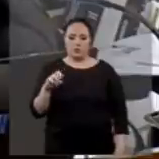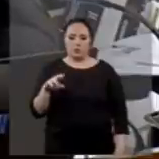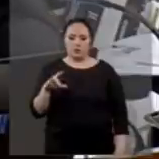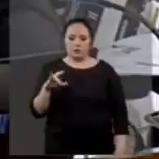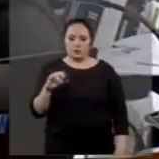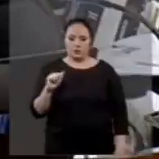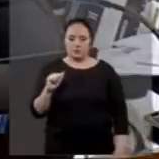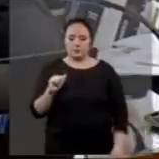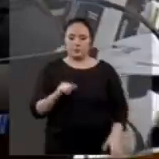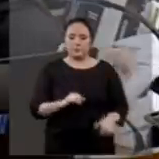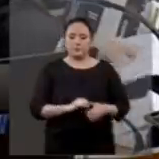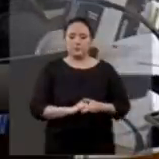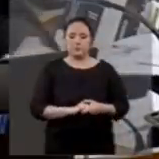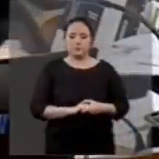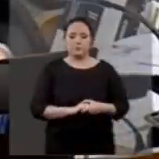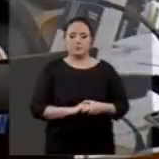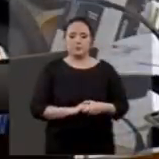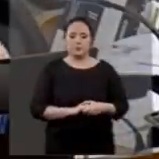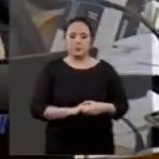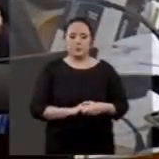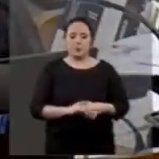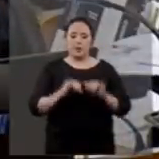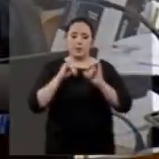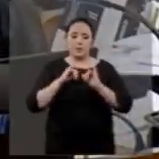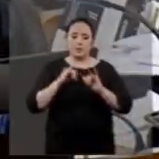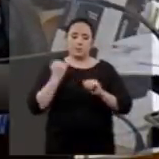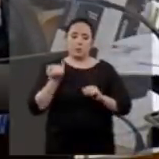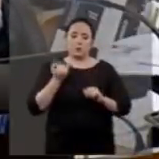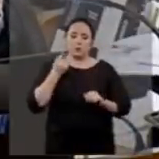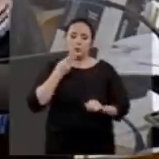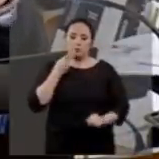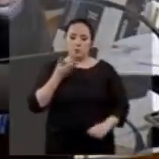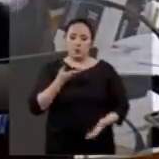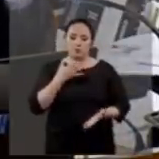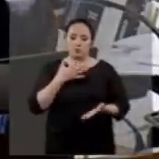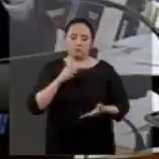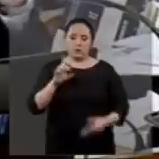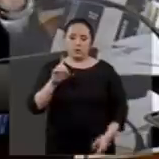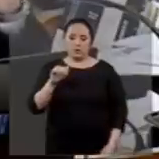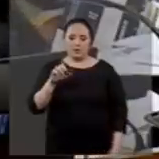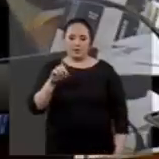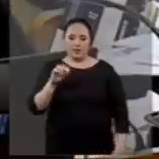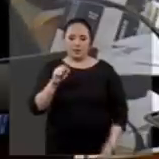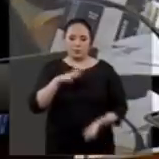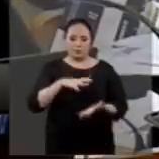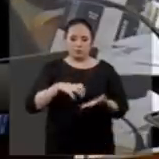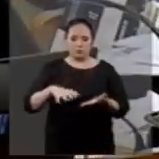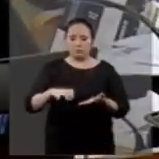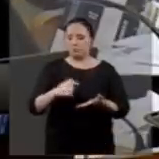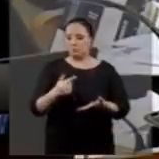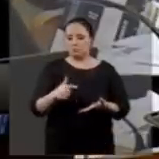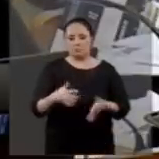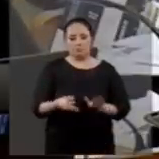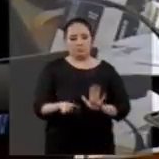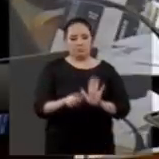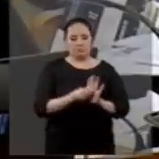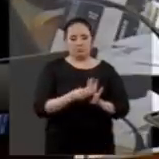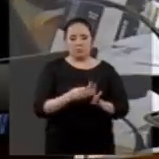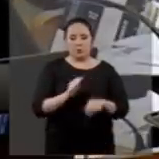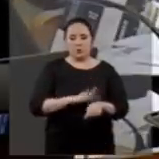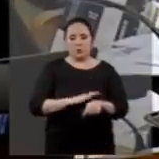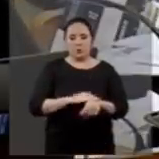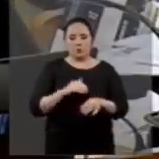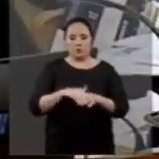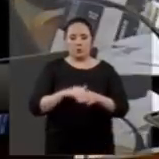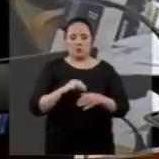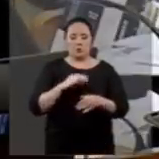é importante trazer um dado que não estava no momento do voto do eminente